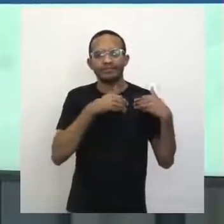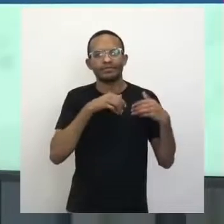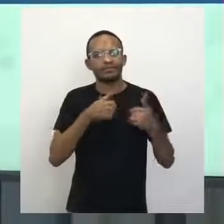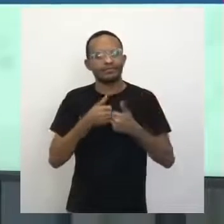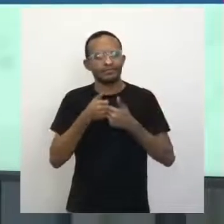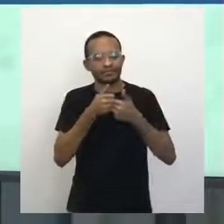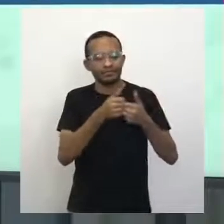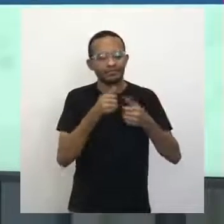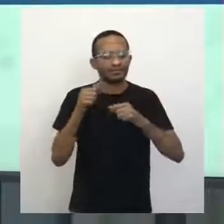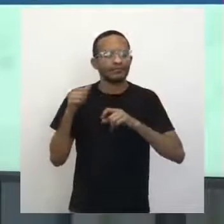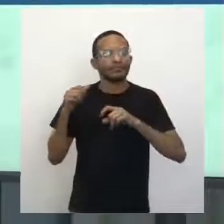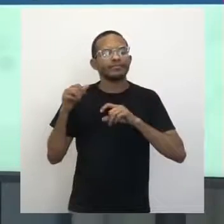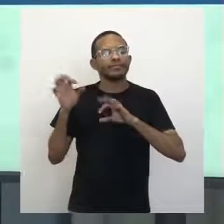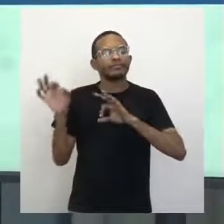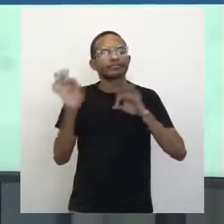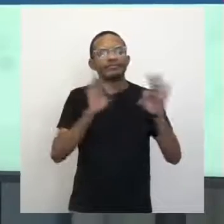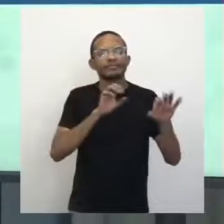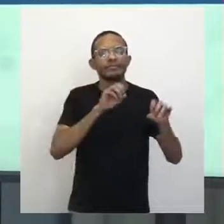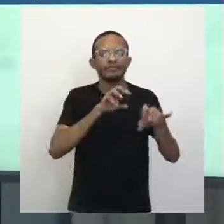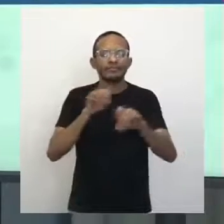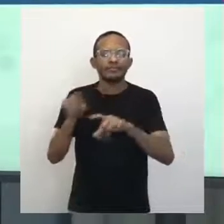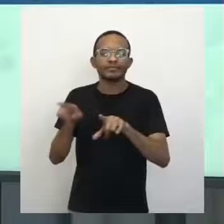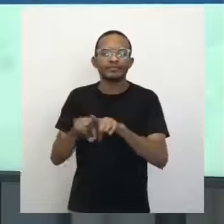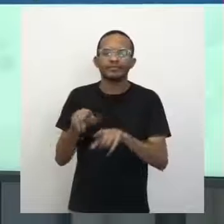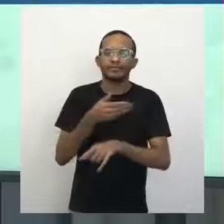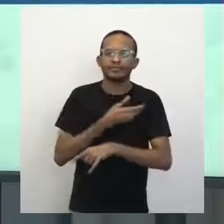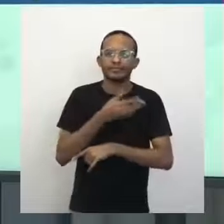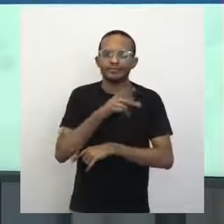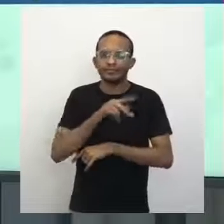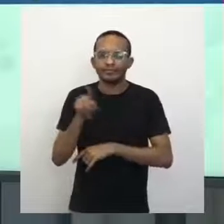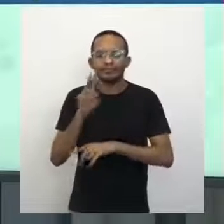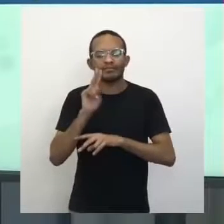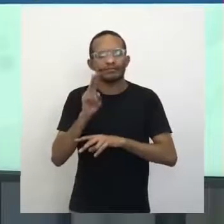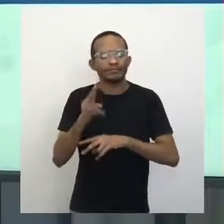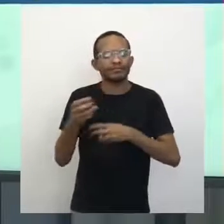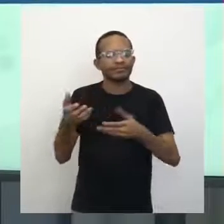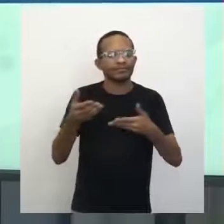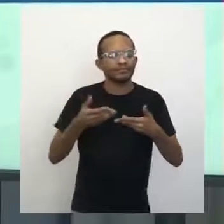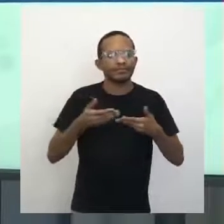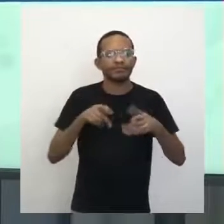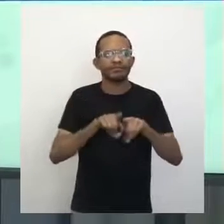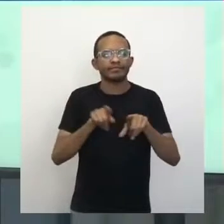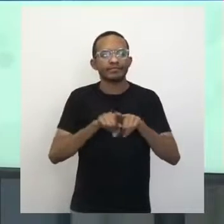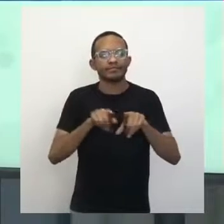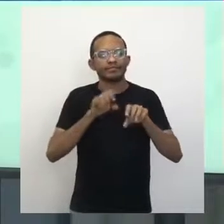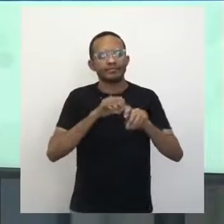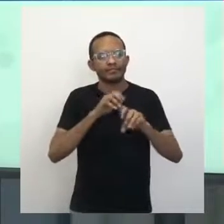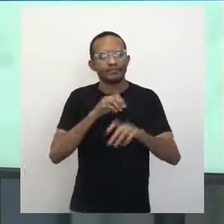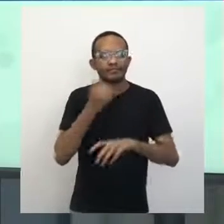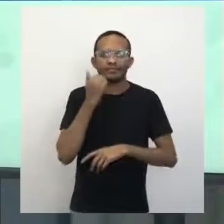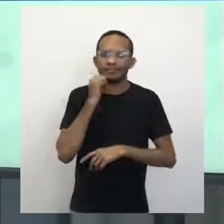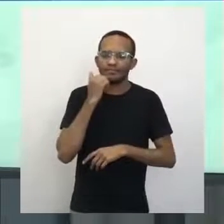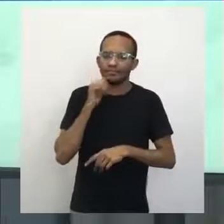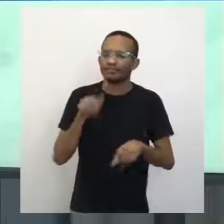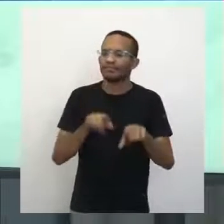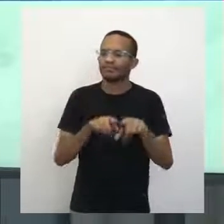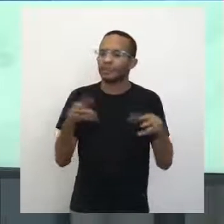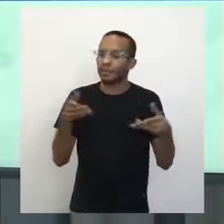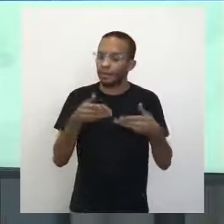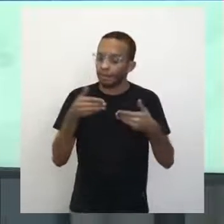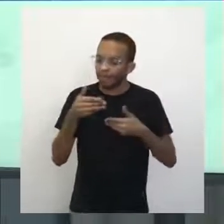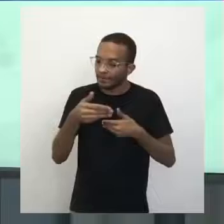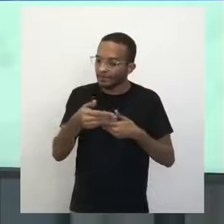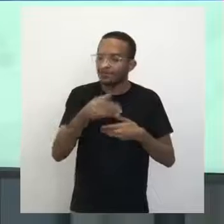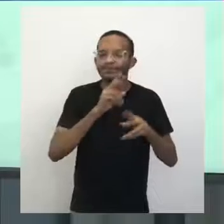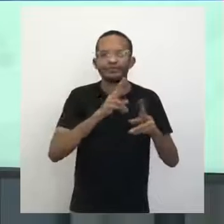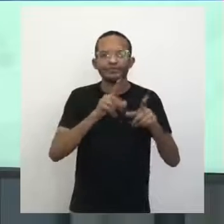aulas e, claro, nossos queridos colegas professores. São sempre muito bem-vindos aqui nas aulas de ciências. Então, hoje nós vamos dar